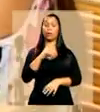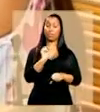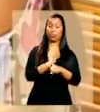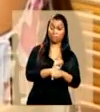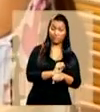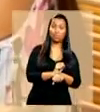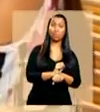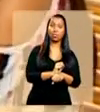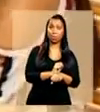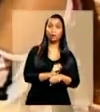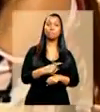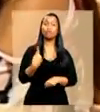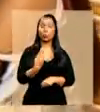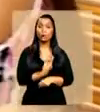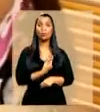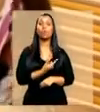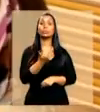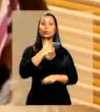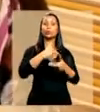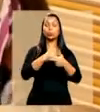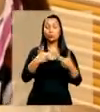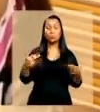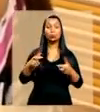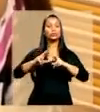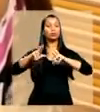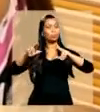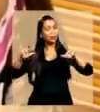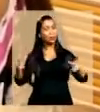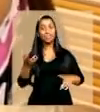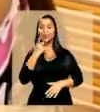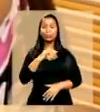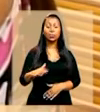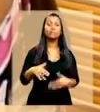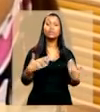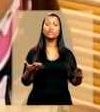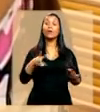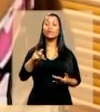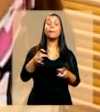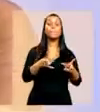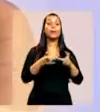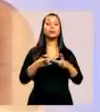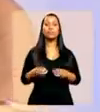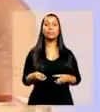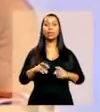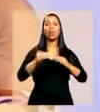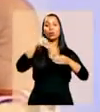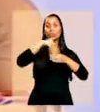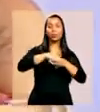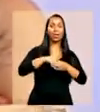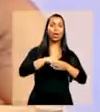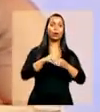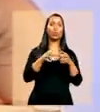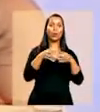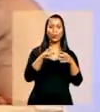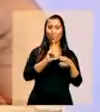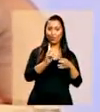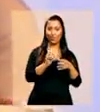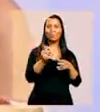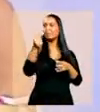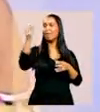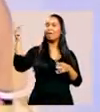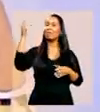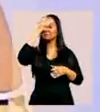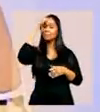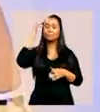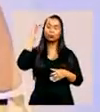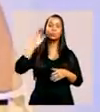tem recesso, nós teremos que passar por agrupamentos diferenciados Perfeito. com essa criança. Então, a criança vai perceber que ela não está inserida no grupinho dela, de repente